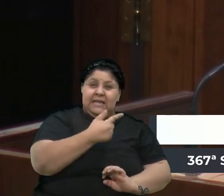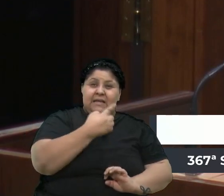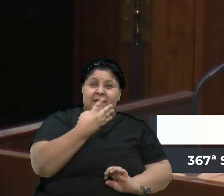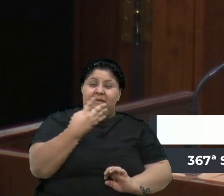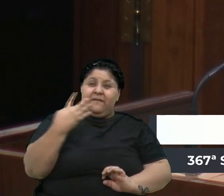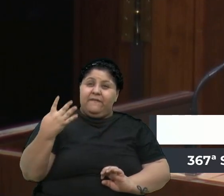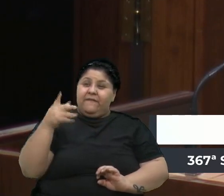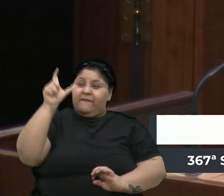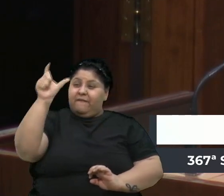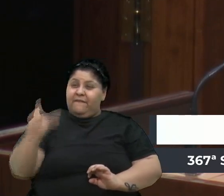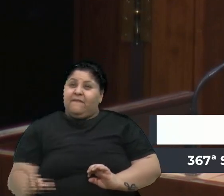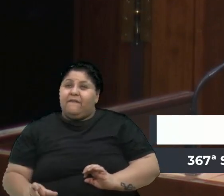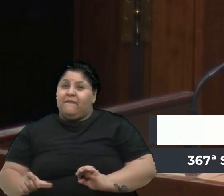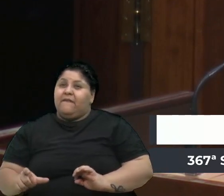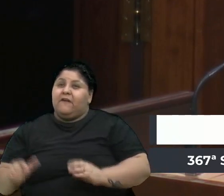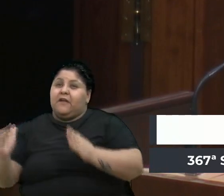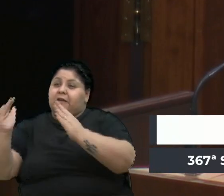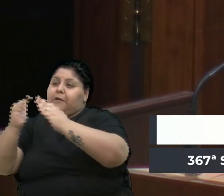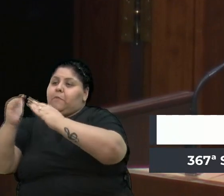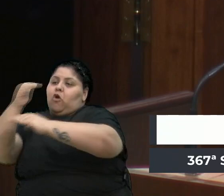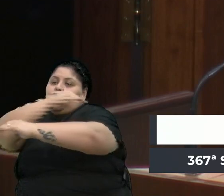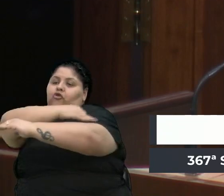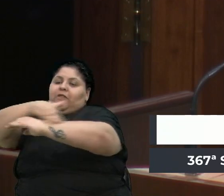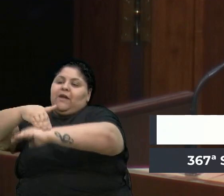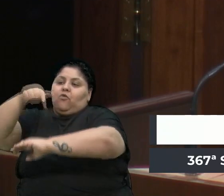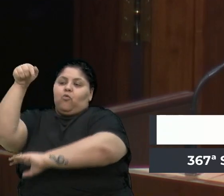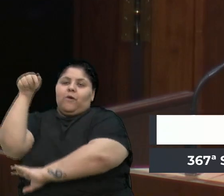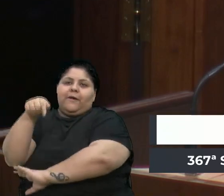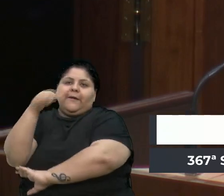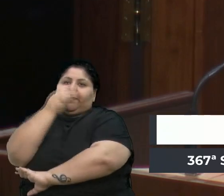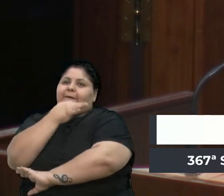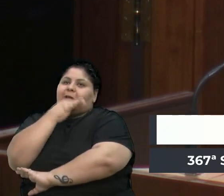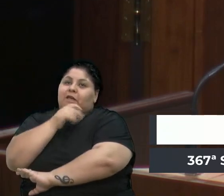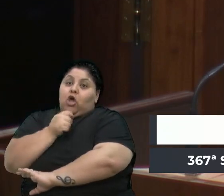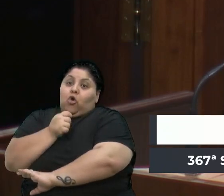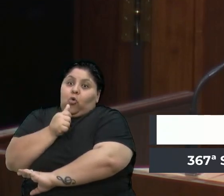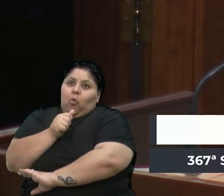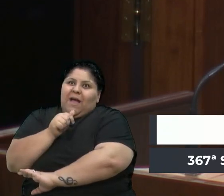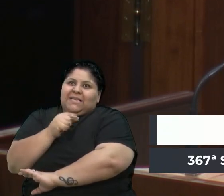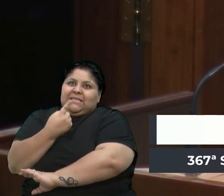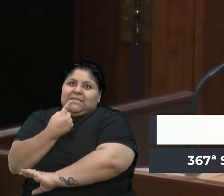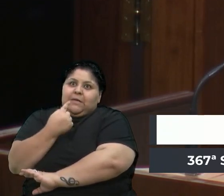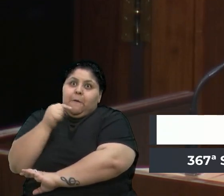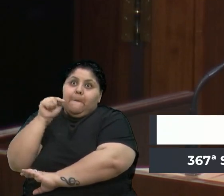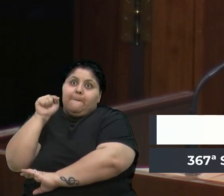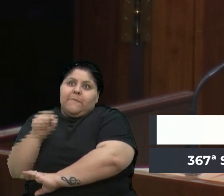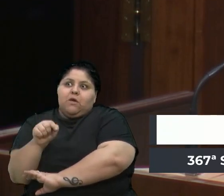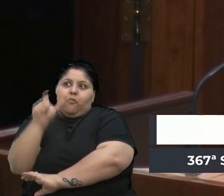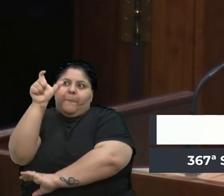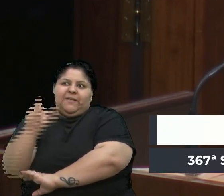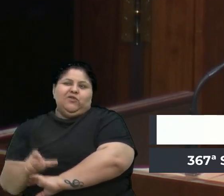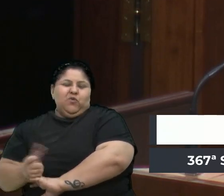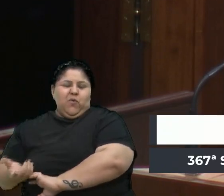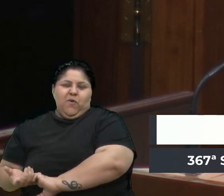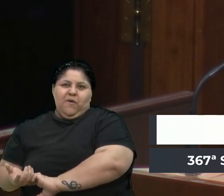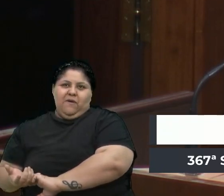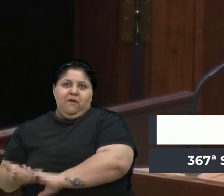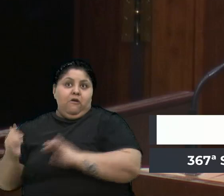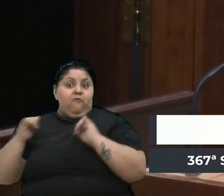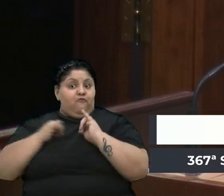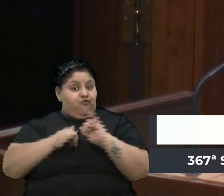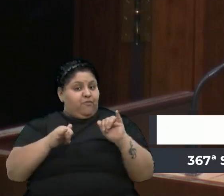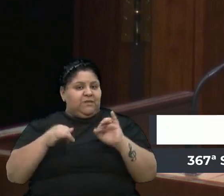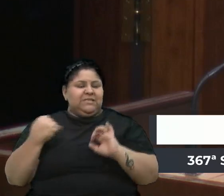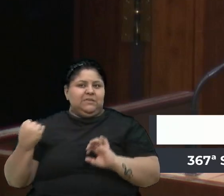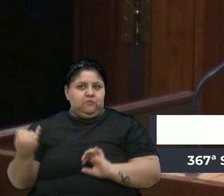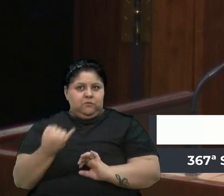744 pessoas em situação de rua em Caxias. É quase 1.000 pessoas. É um levantamento importante, mas